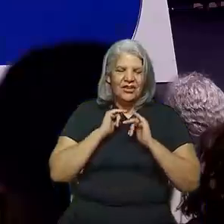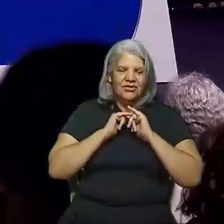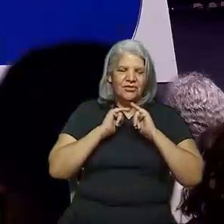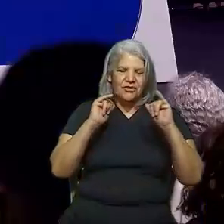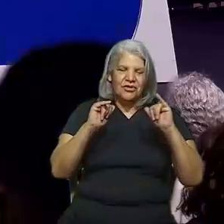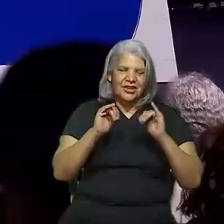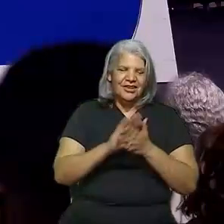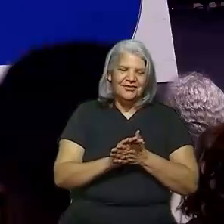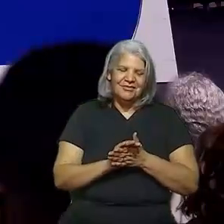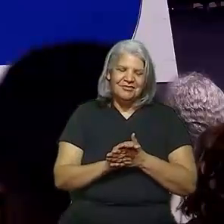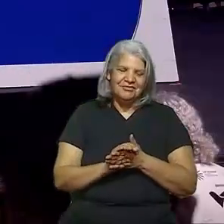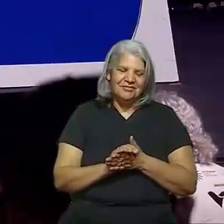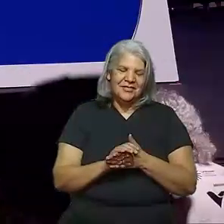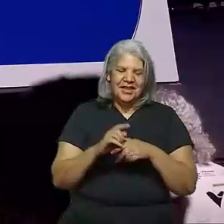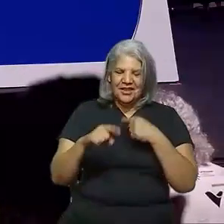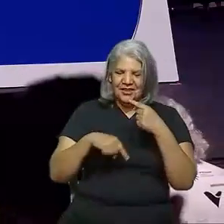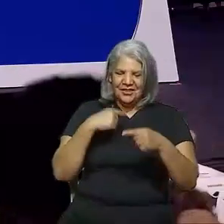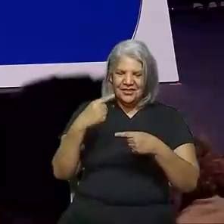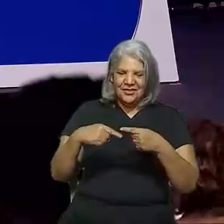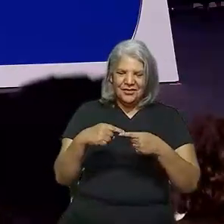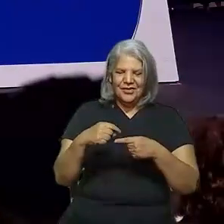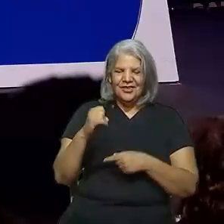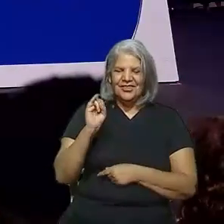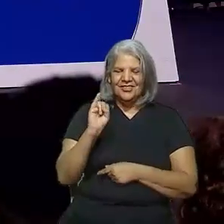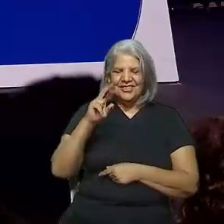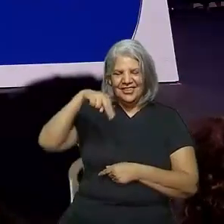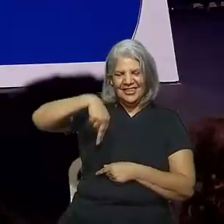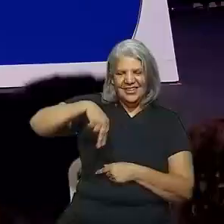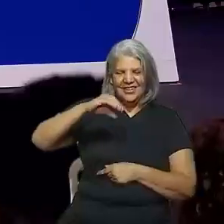coisa? Depois do Inácio.